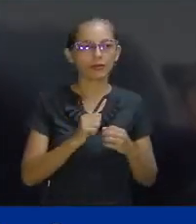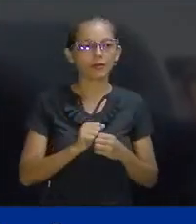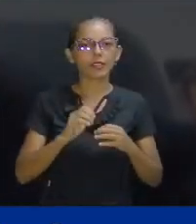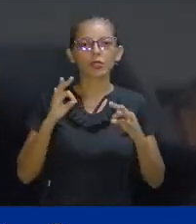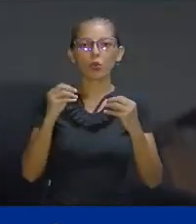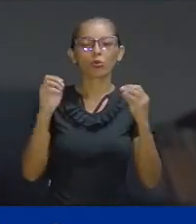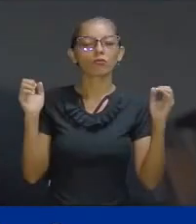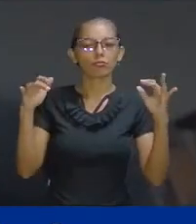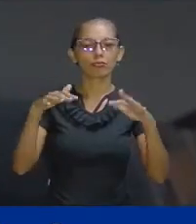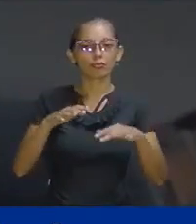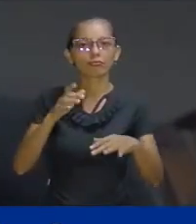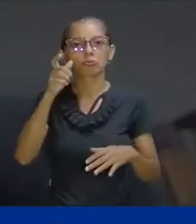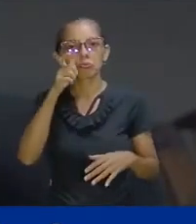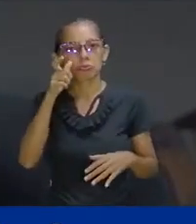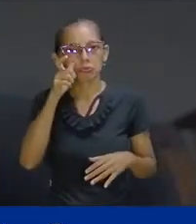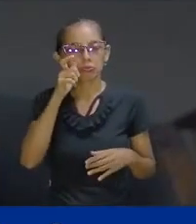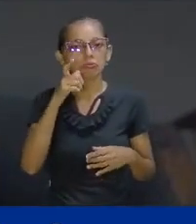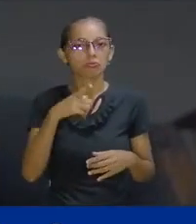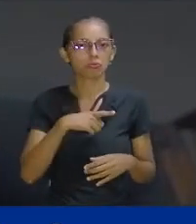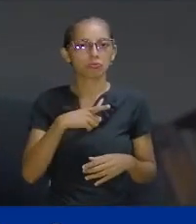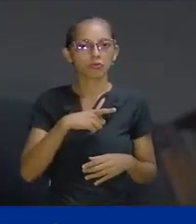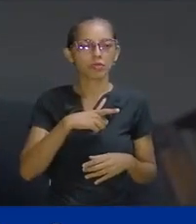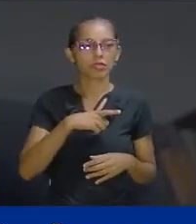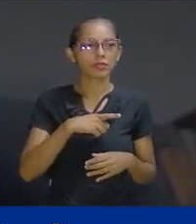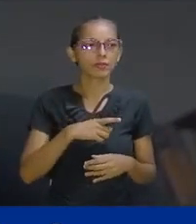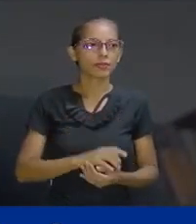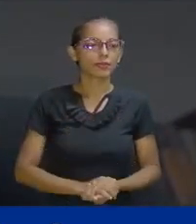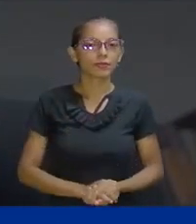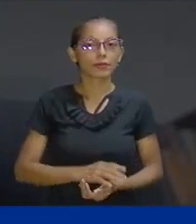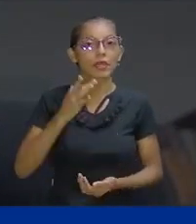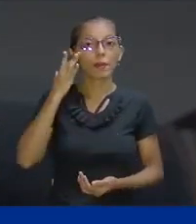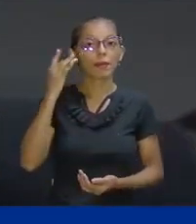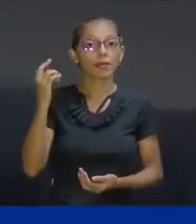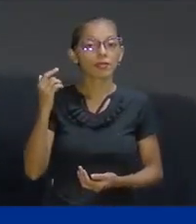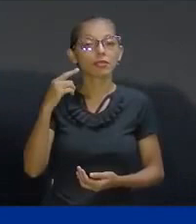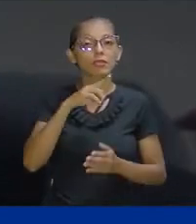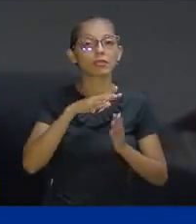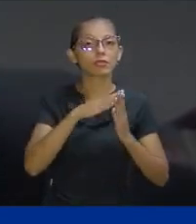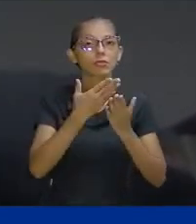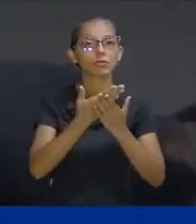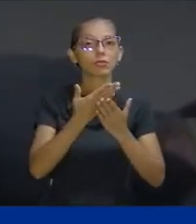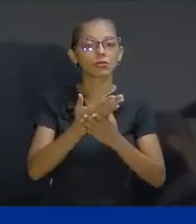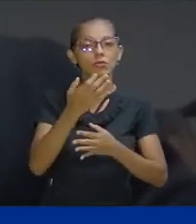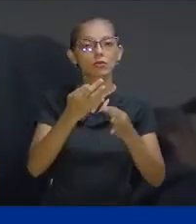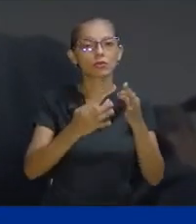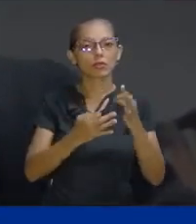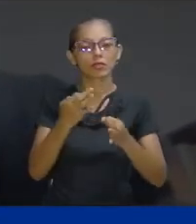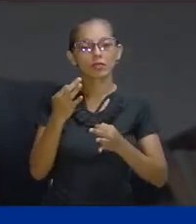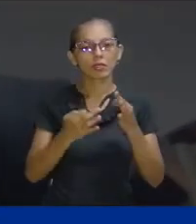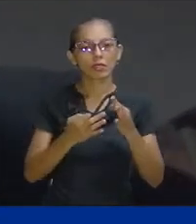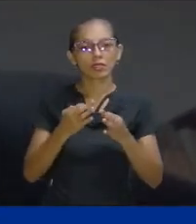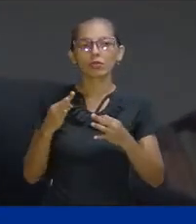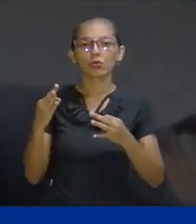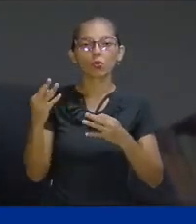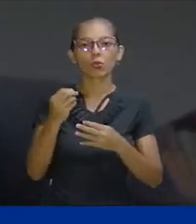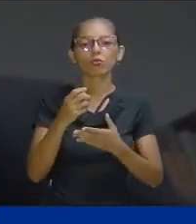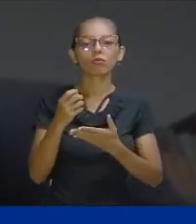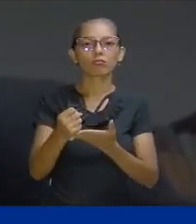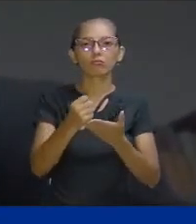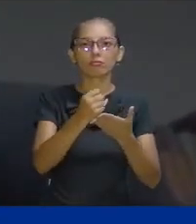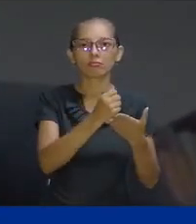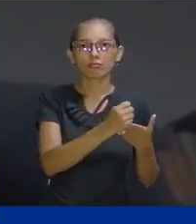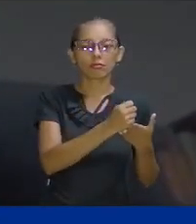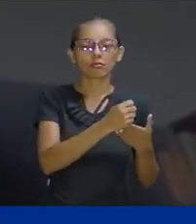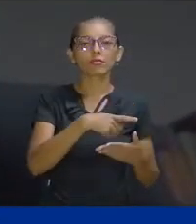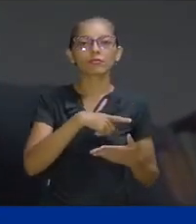é, presidente, amanhã a nossa escola judiciária eleitoral, né, com todo o apoio de Vossa Excelência, senhor presidente, do